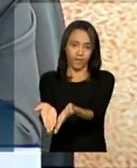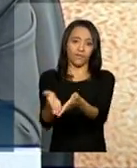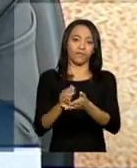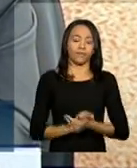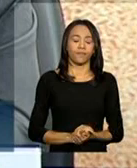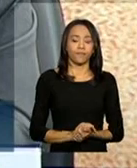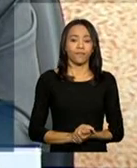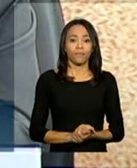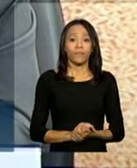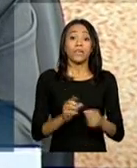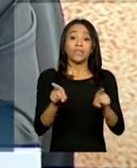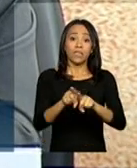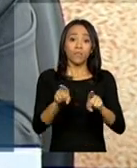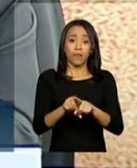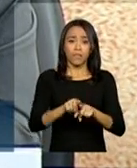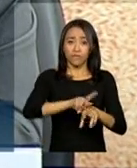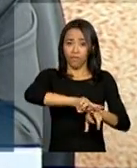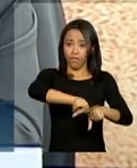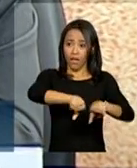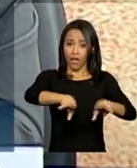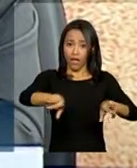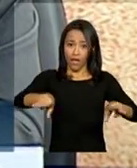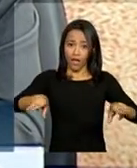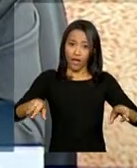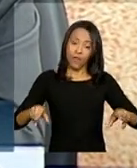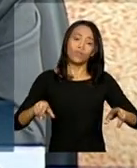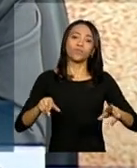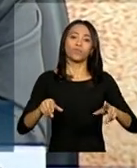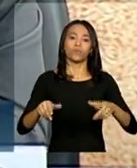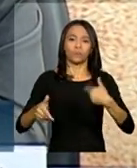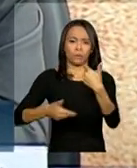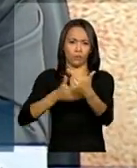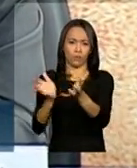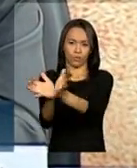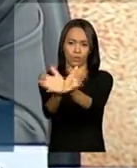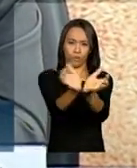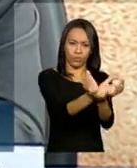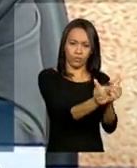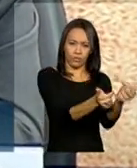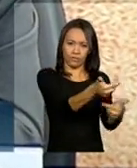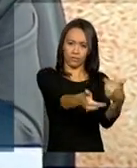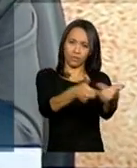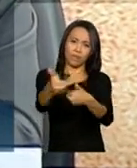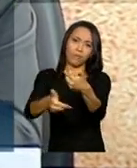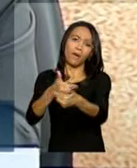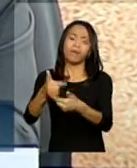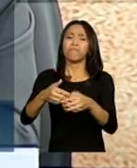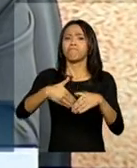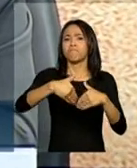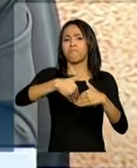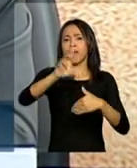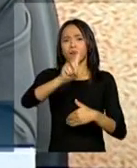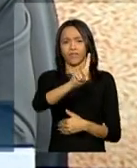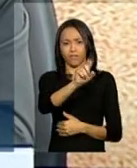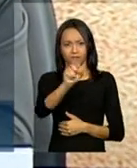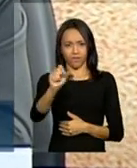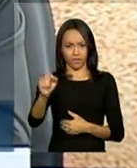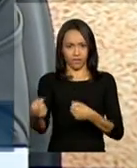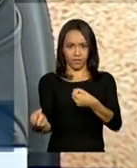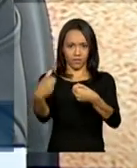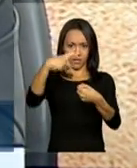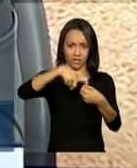Butantã o conjunto das parcerias pro desenvolvimento produtivo eh hoje superam mais de 100 parcerias pro desenvolvimento produtivo